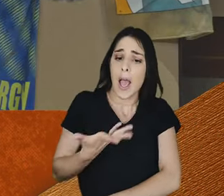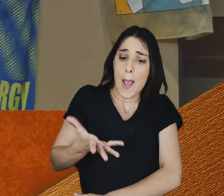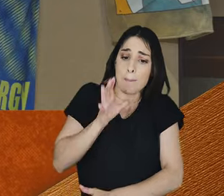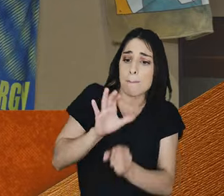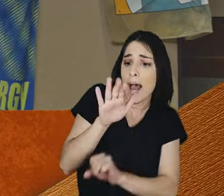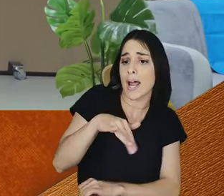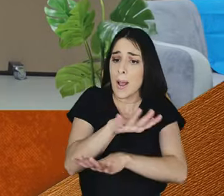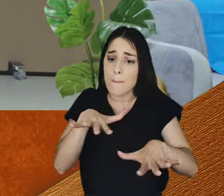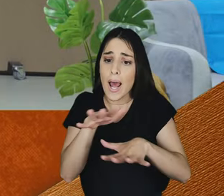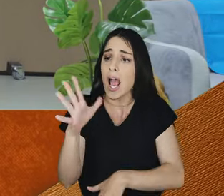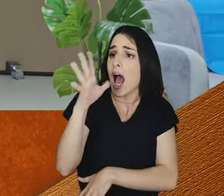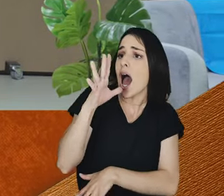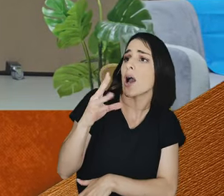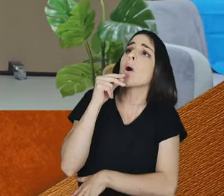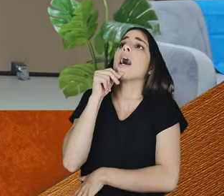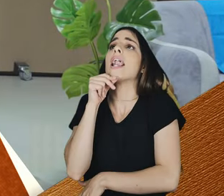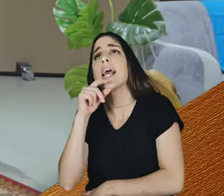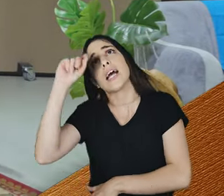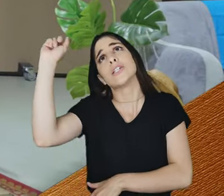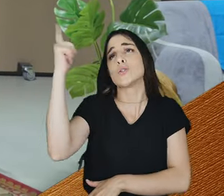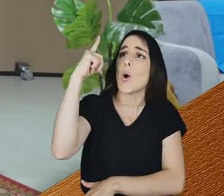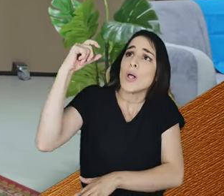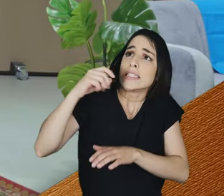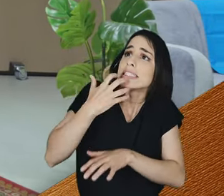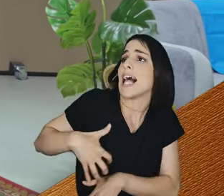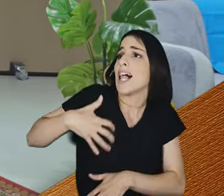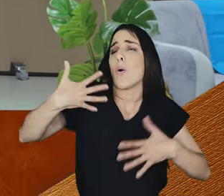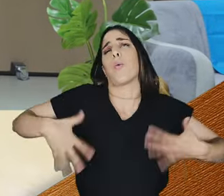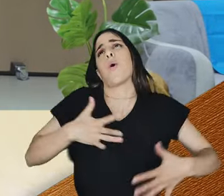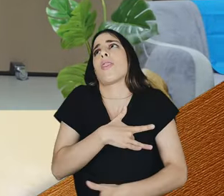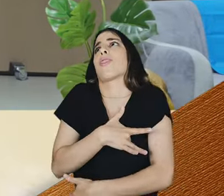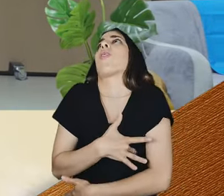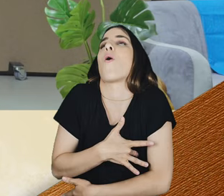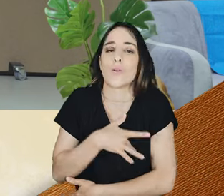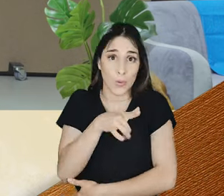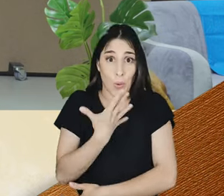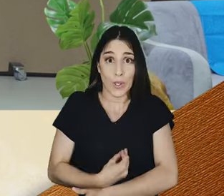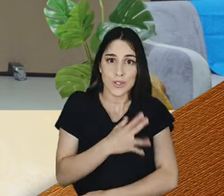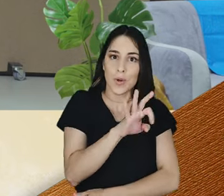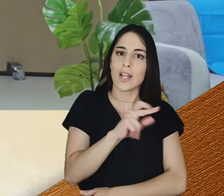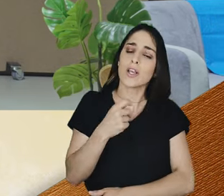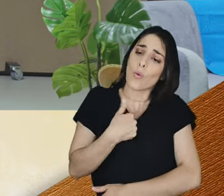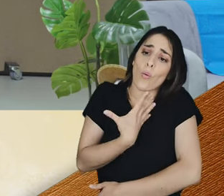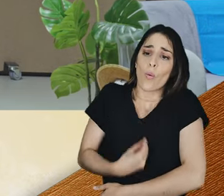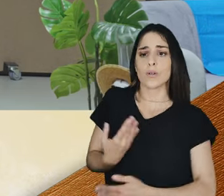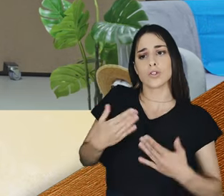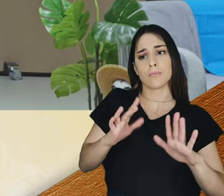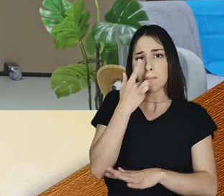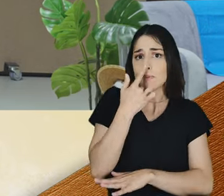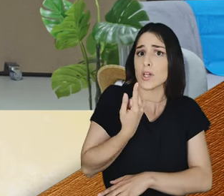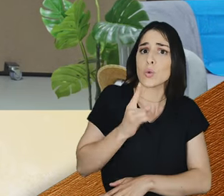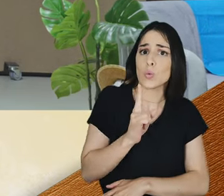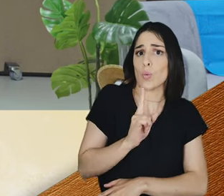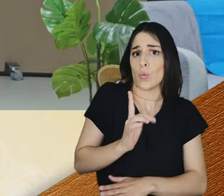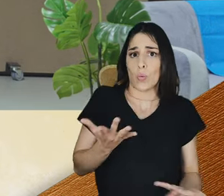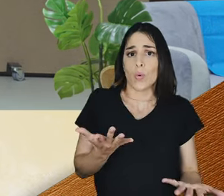areia, sol, sal. Ai como eu adoro o verão, tu não gostas, Joana? Eu gosto do verão, mas tenho que admitir que não é a minha estação do ano preferida.